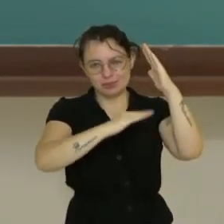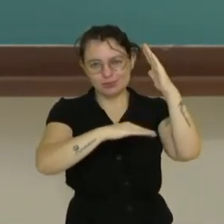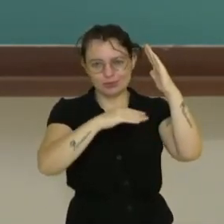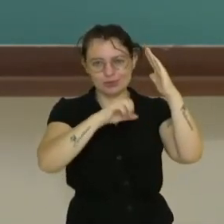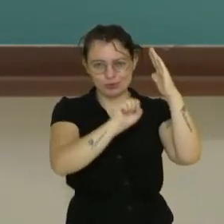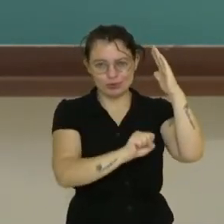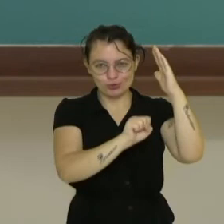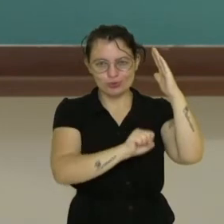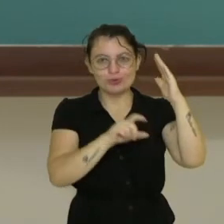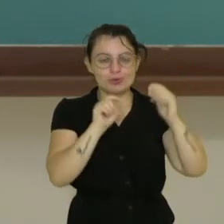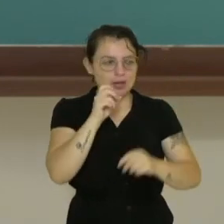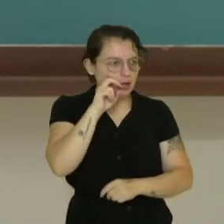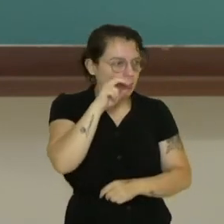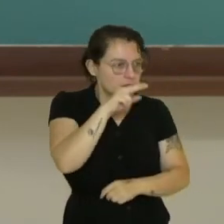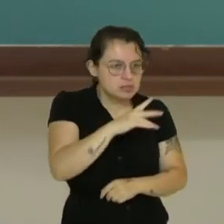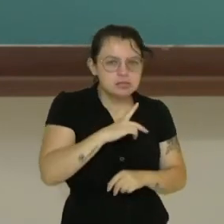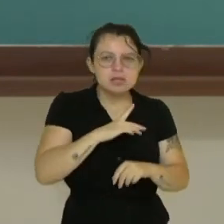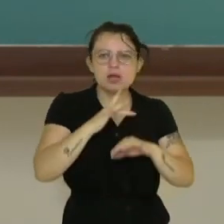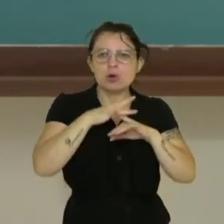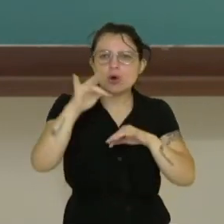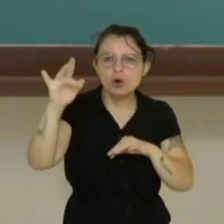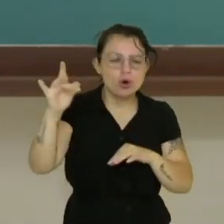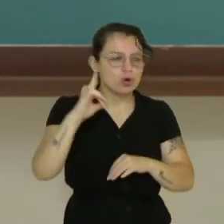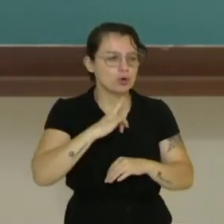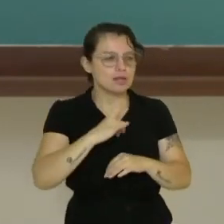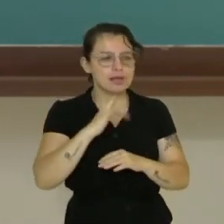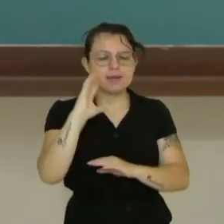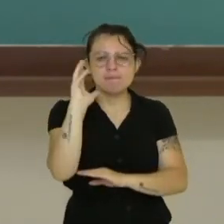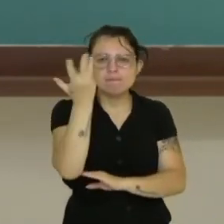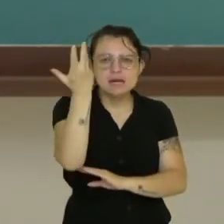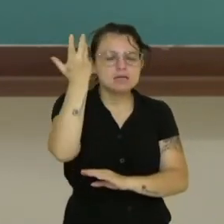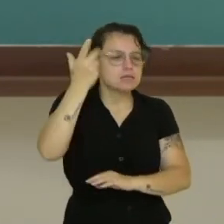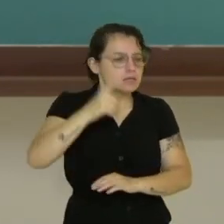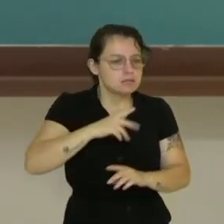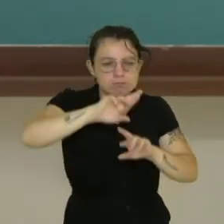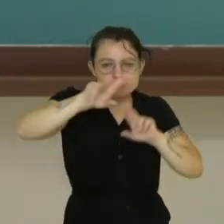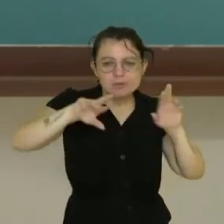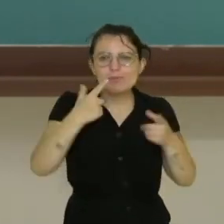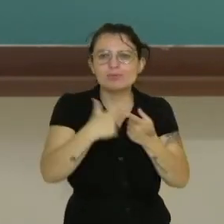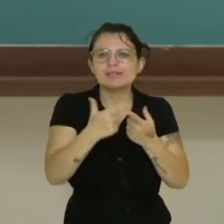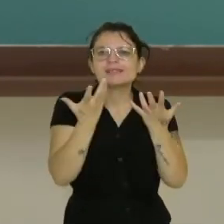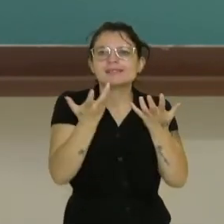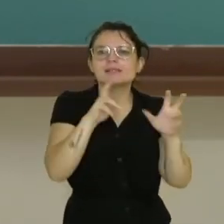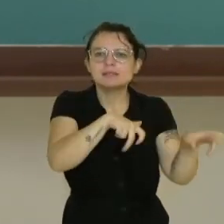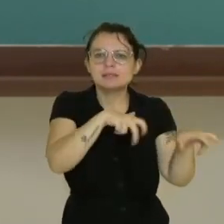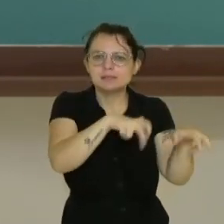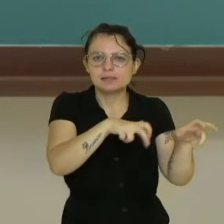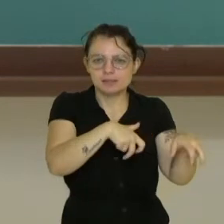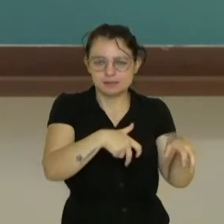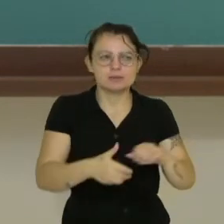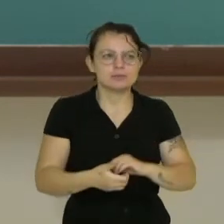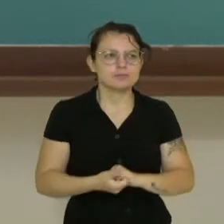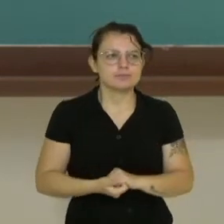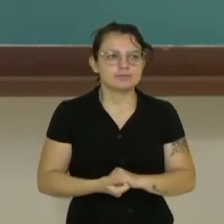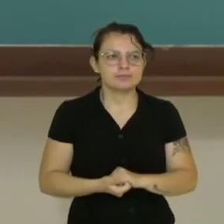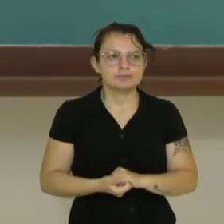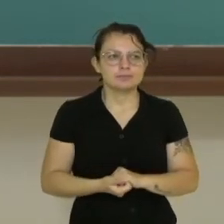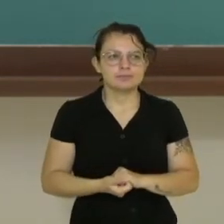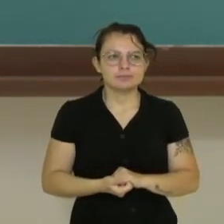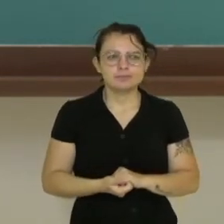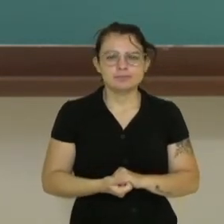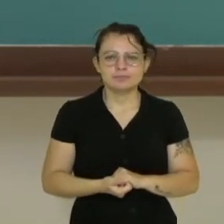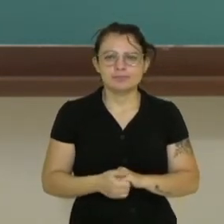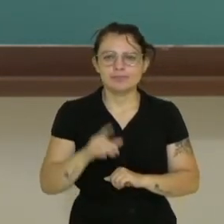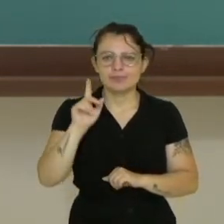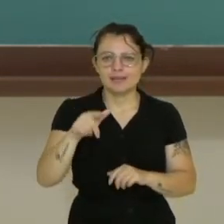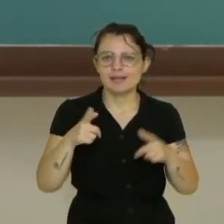com muitos recursos naturais, com um clima muito mais favorável para a agricultura e que eles viam como uma espécie de